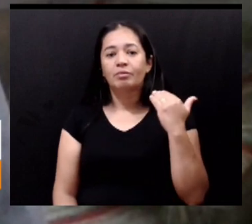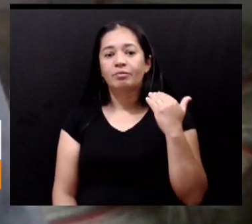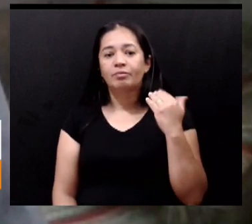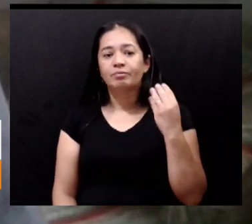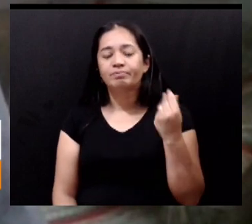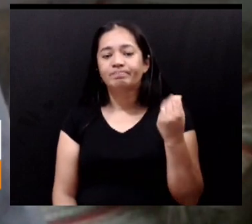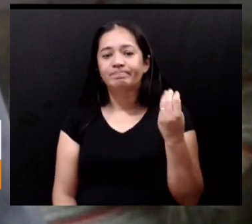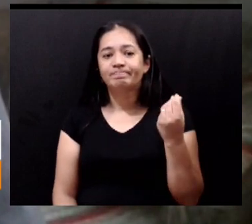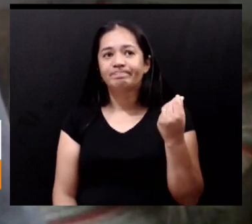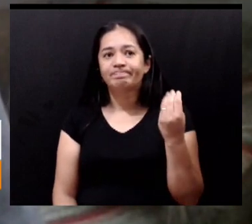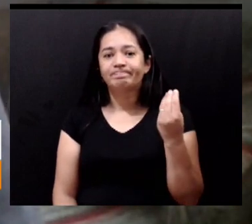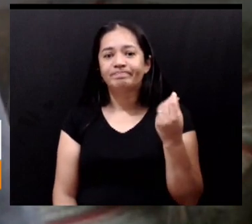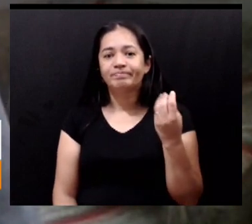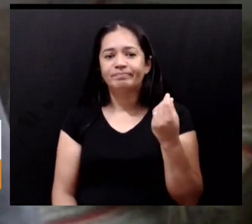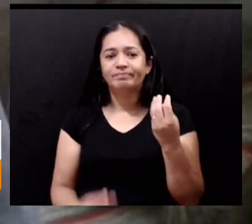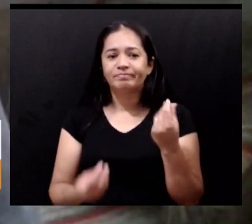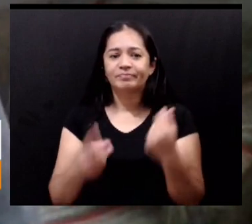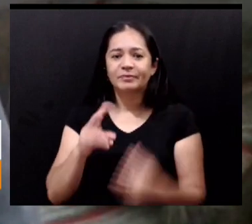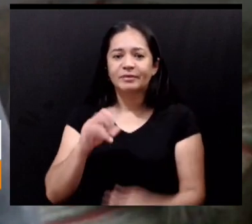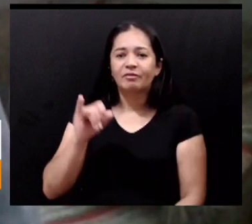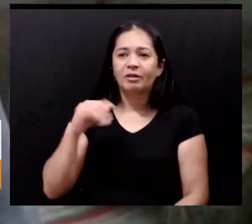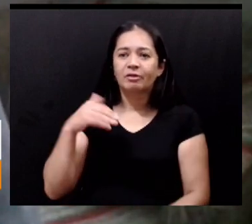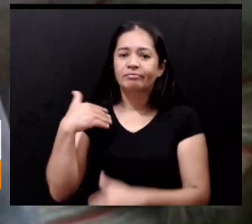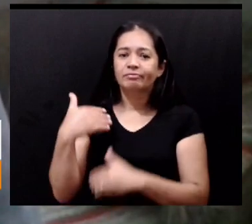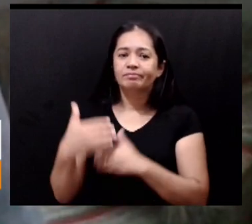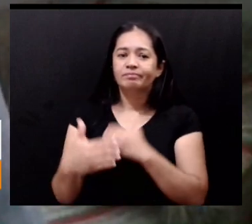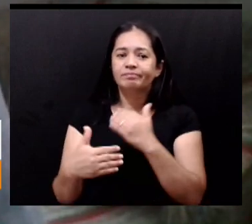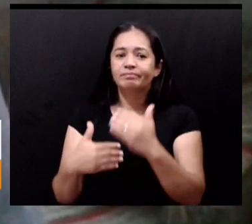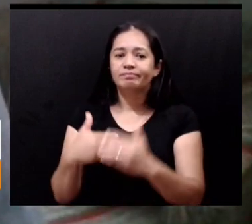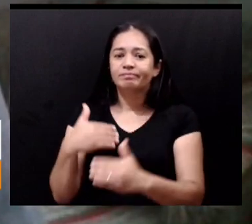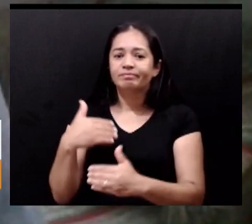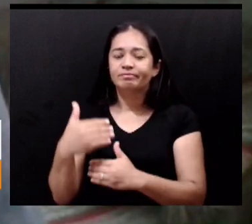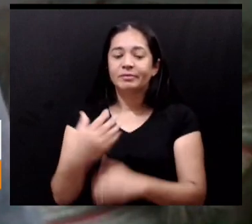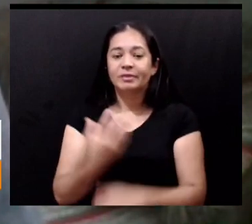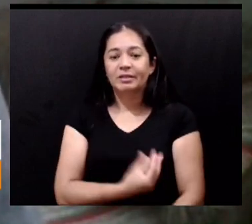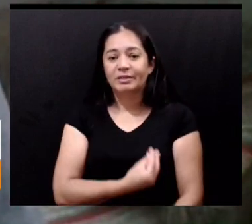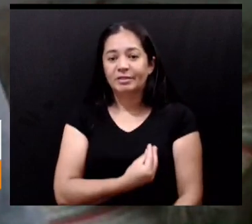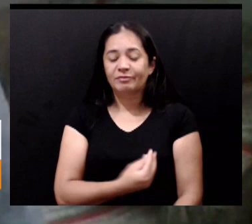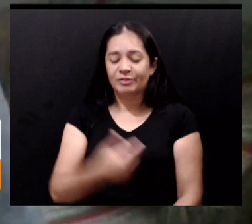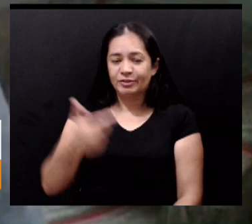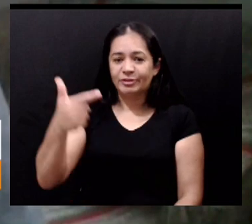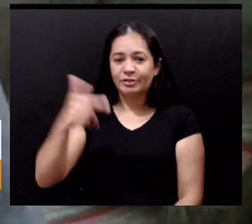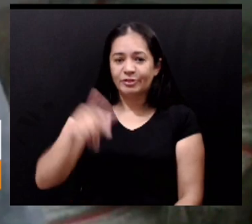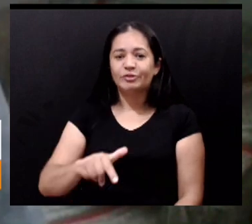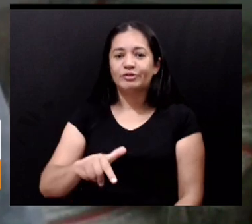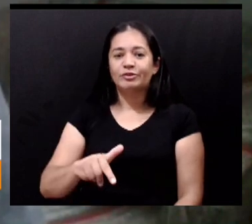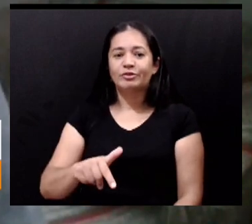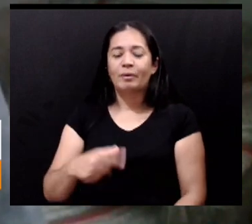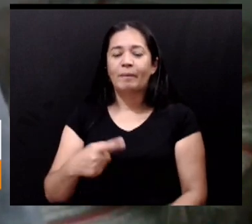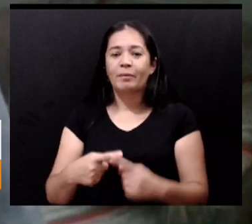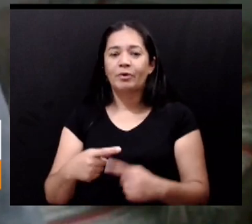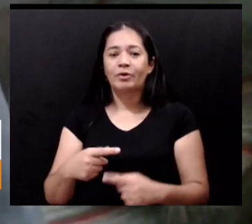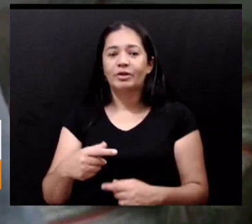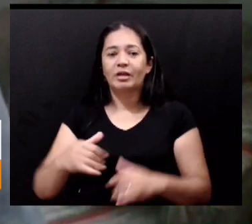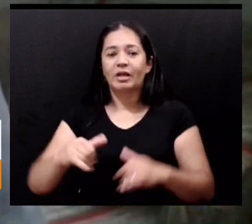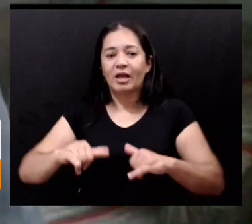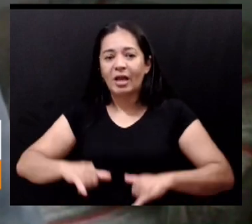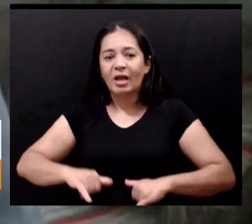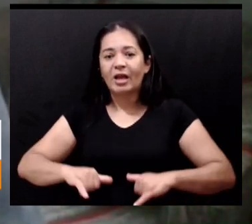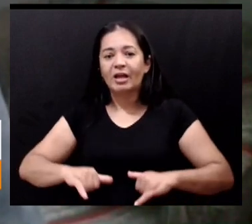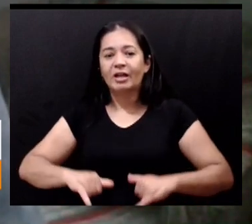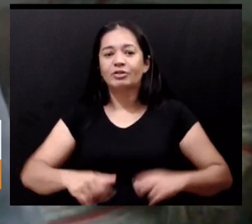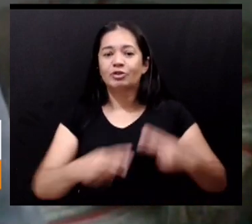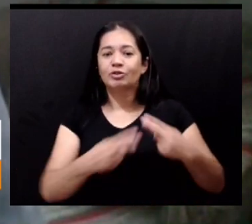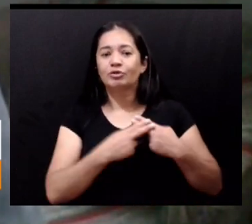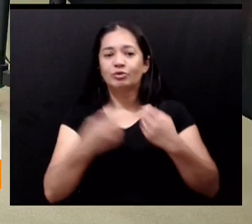vai caminhando e nos remetendo à vida de novo. Porque até a dor do luto está nos falando de uma vida que